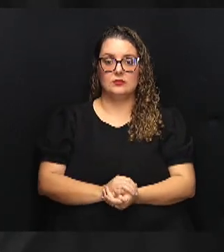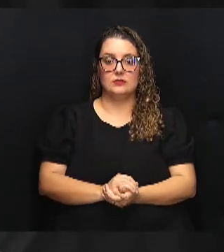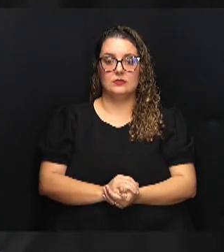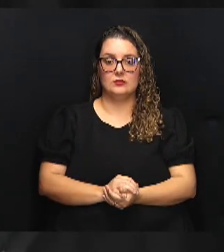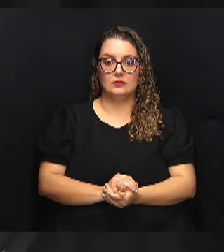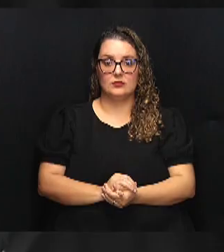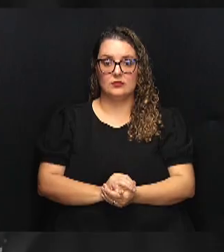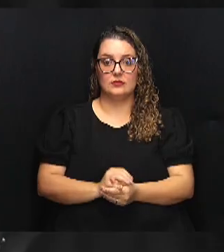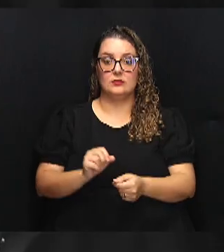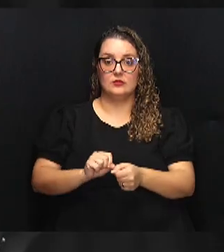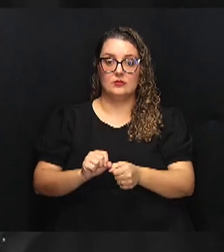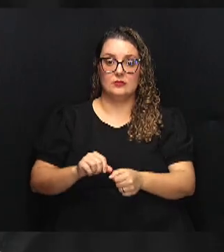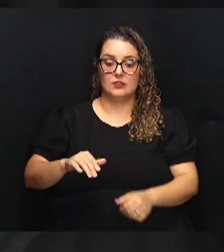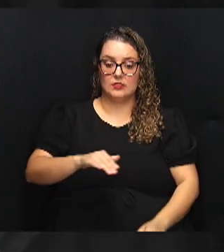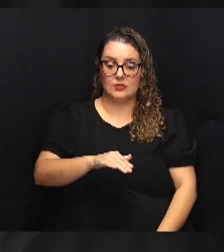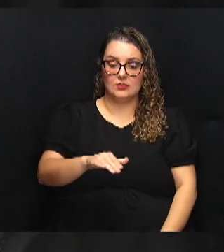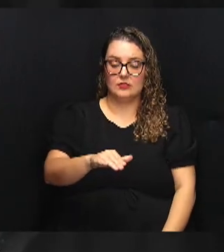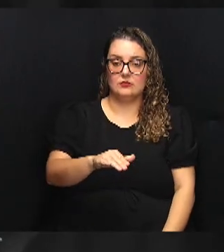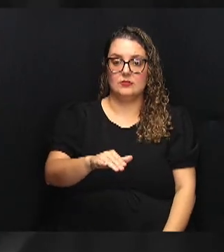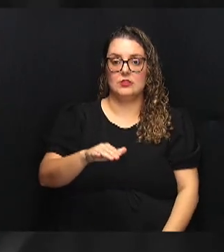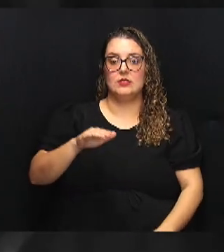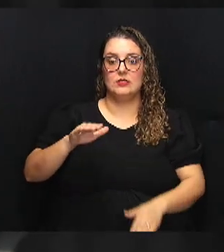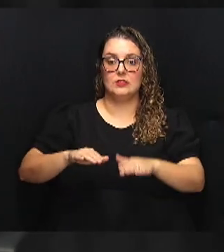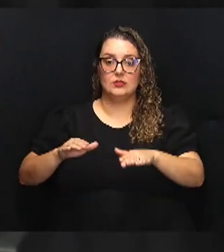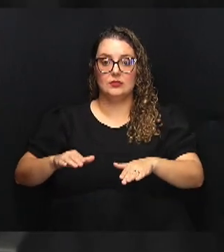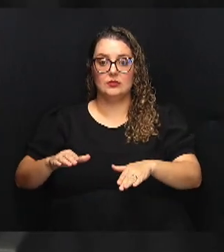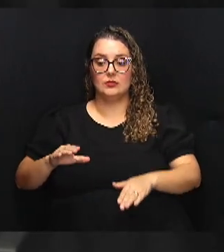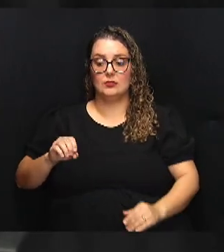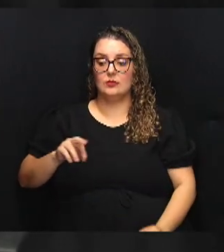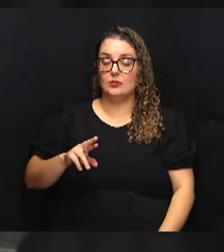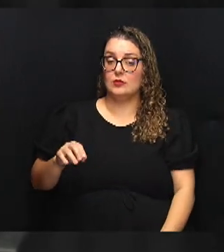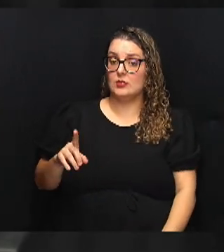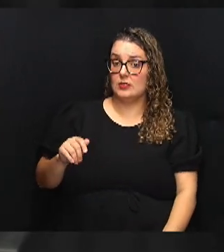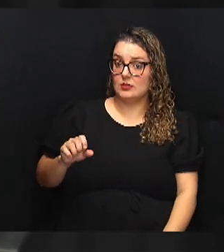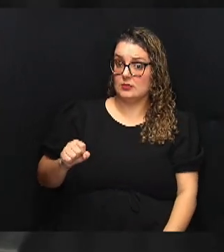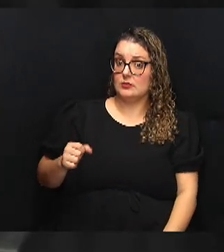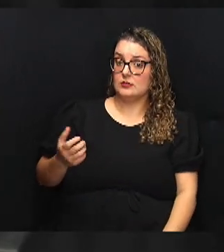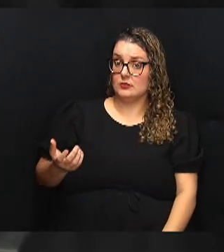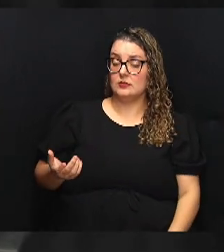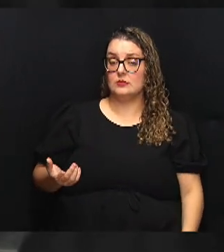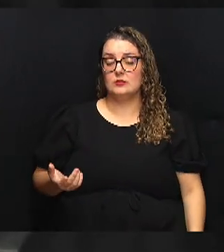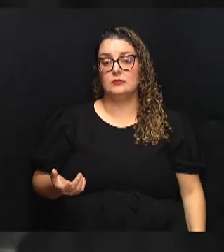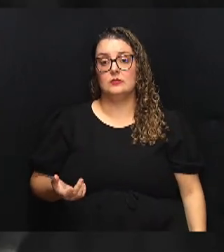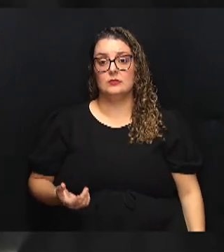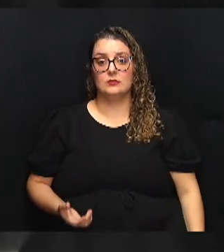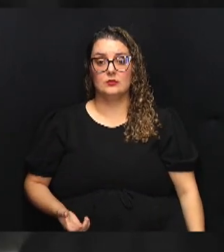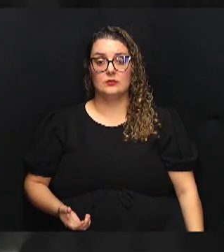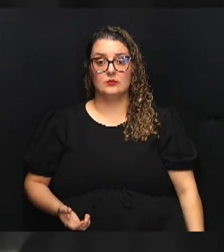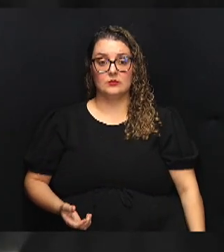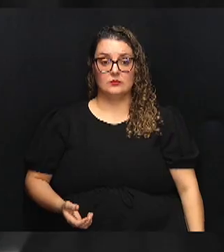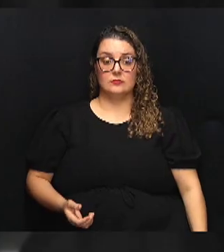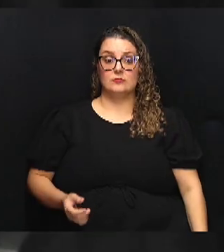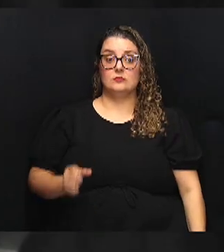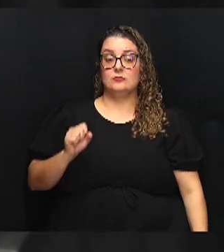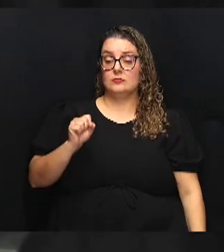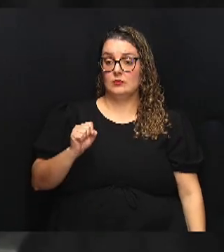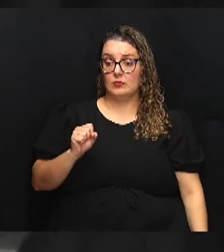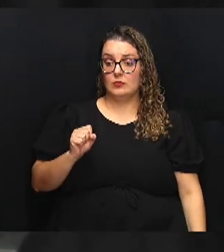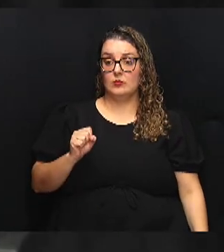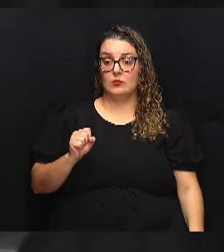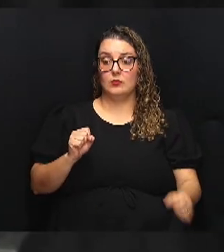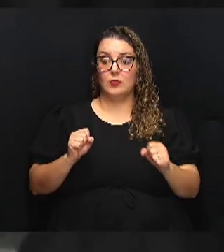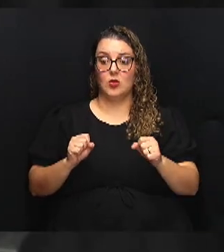fazendo corridas, e muitas vezes essas corridas elas podem ter